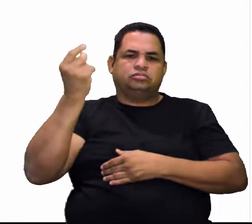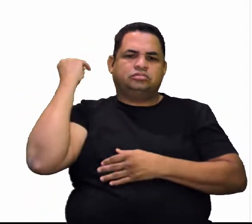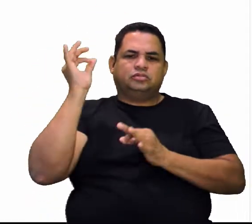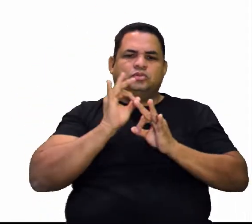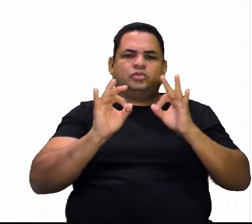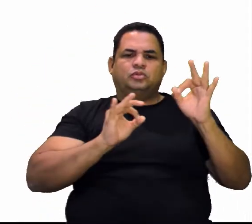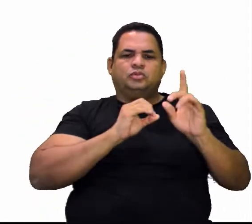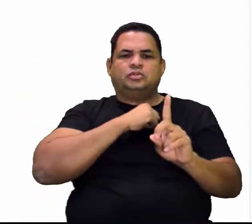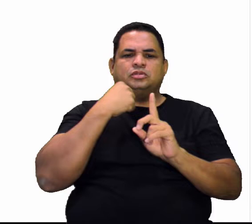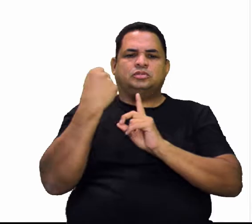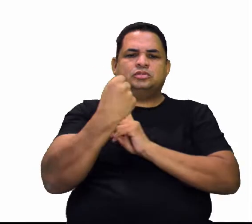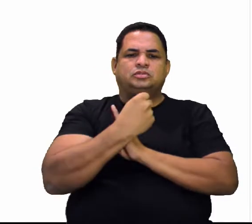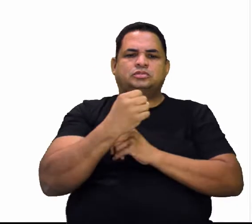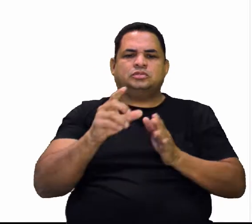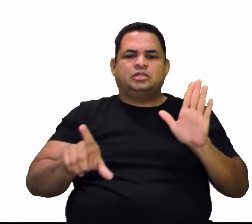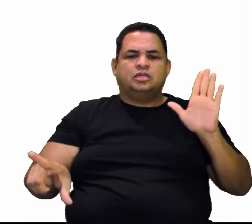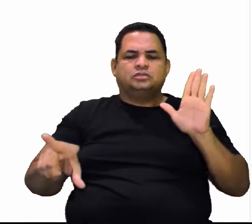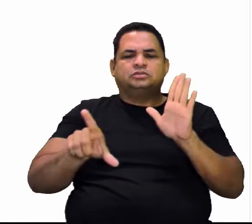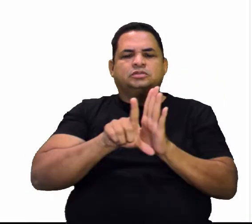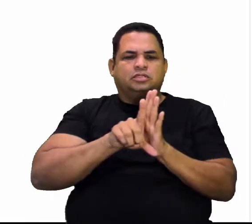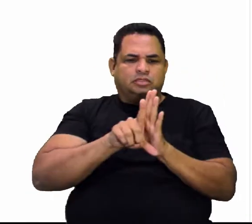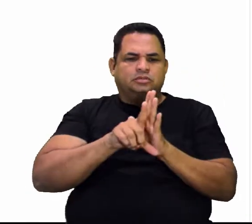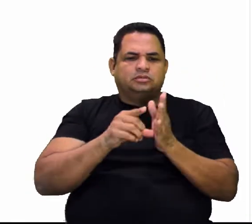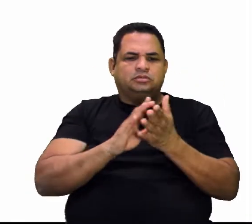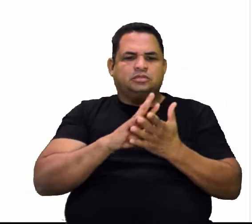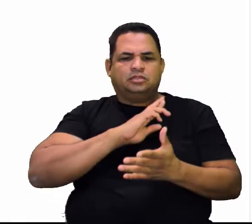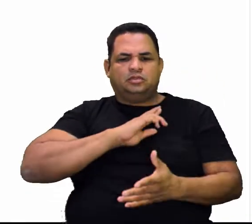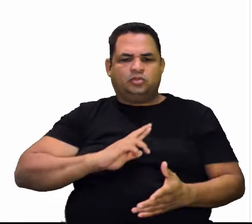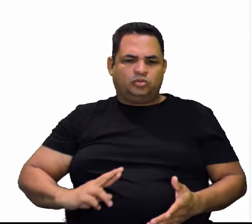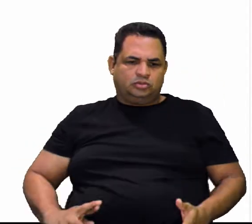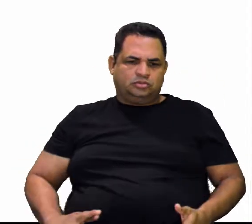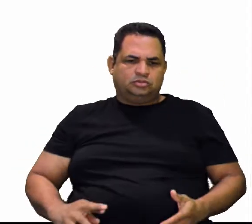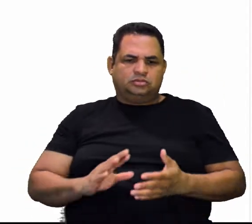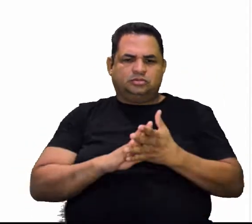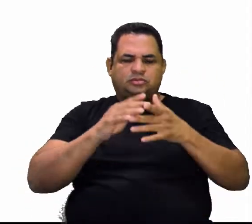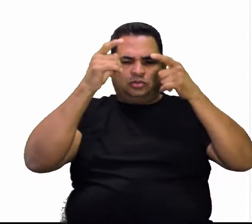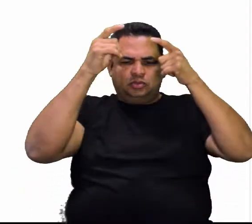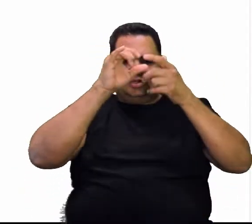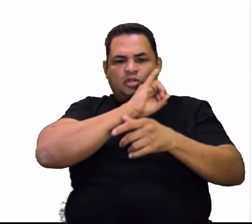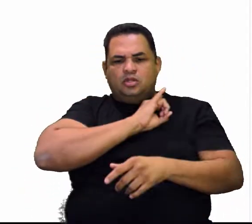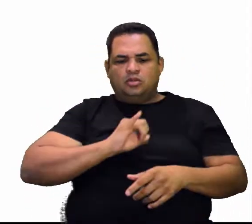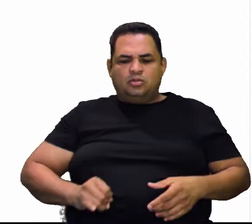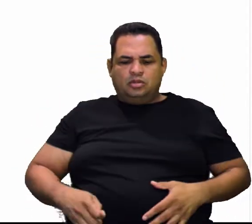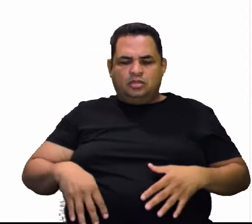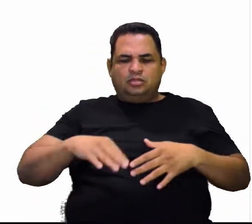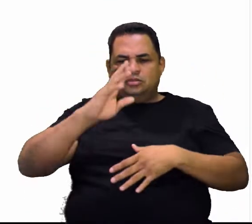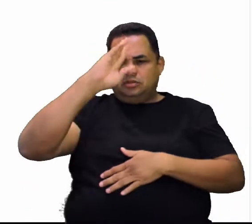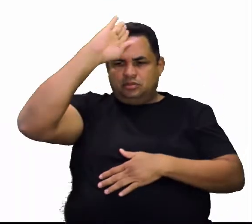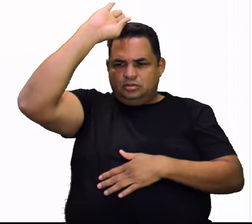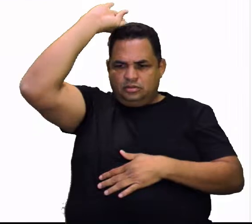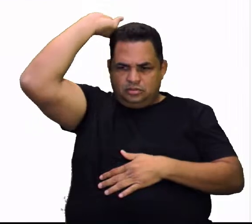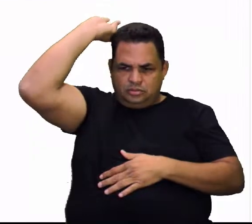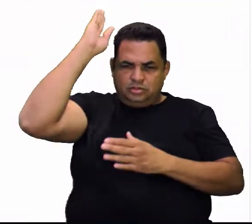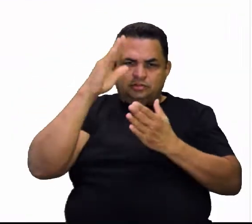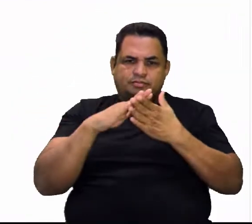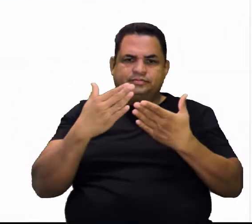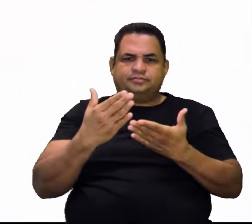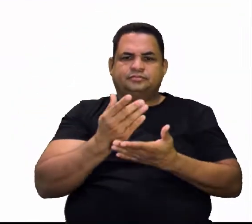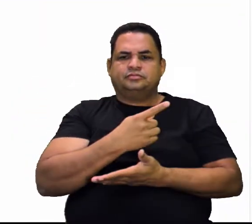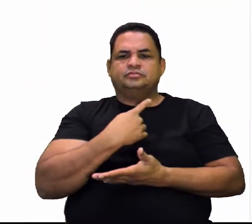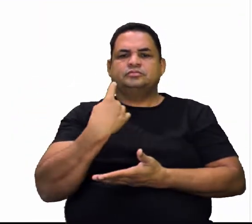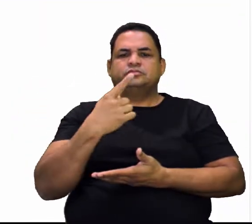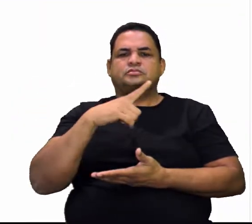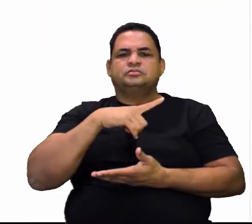sociedade romana, as leis romanas, a república em Roma, o império em Roma. E aí nós temos